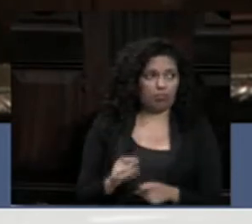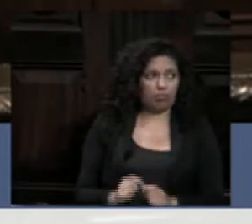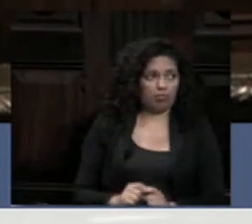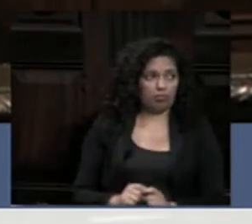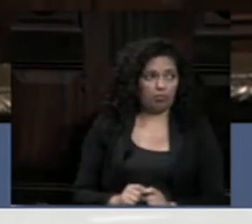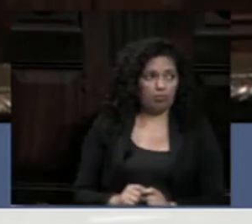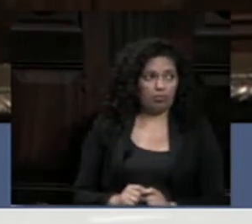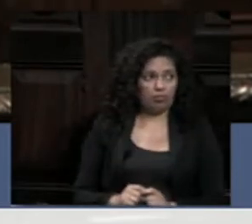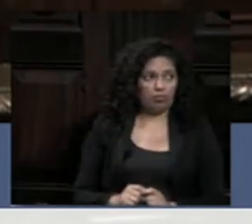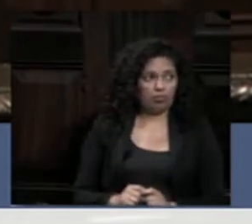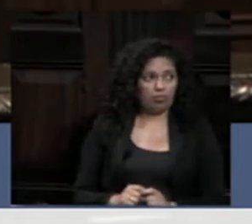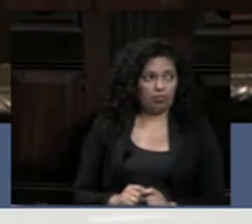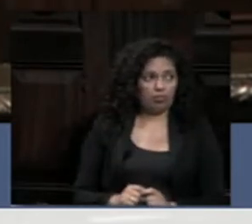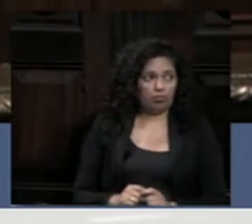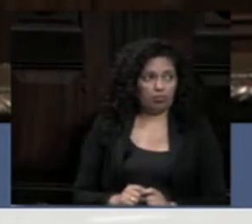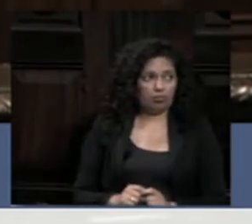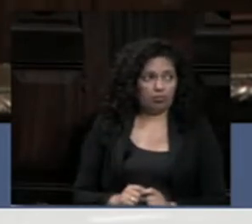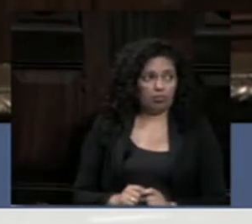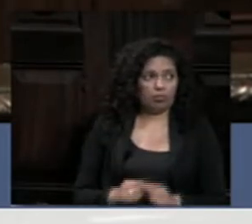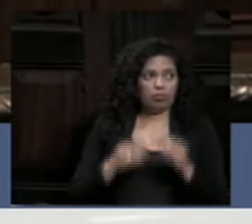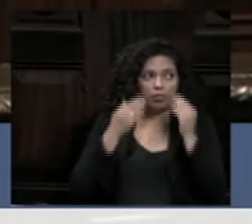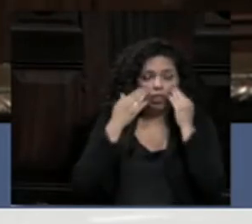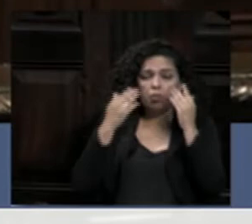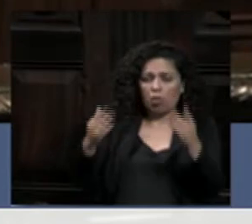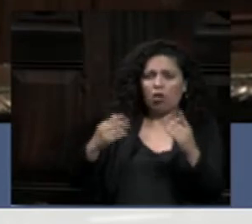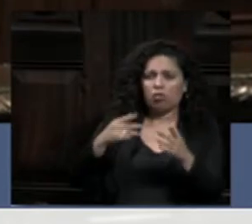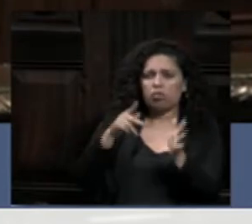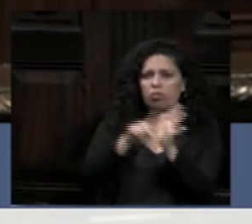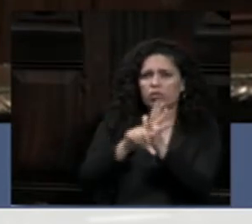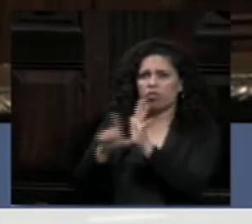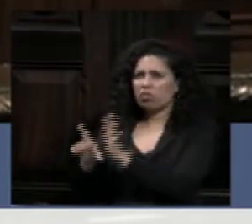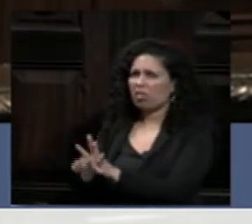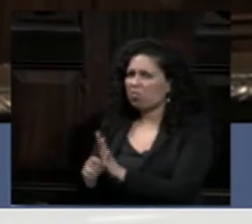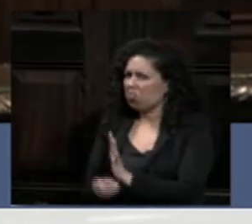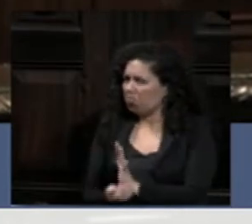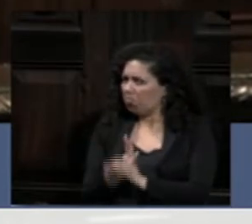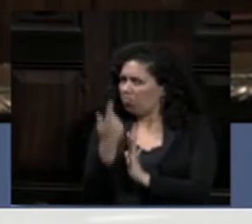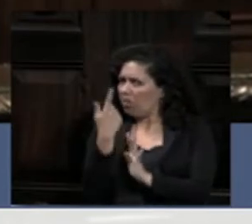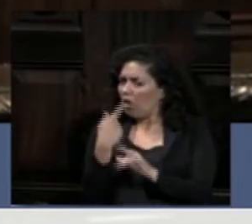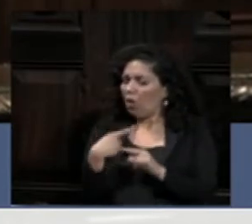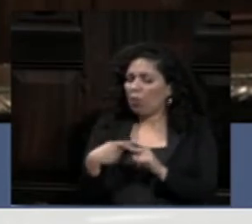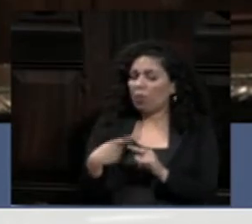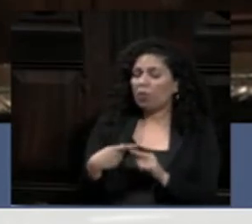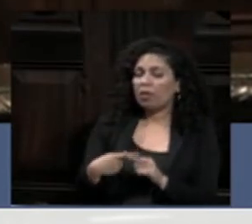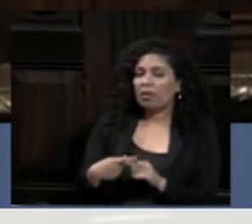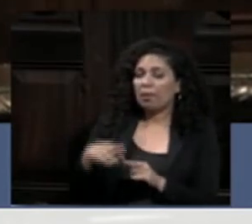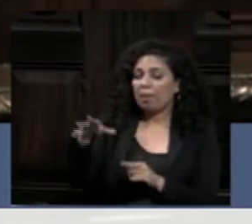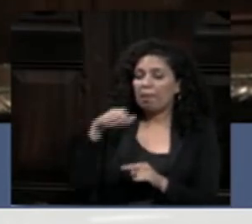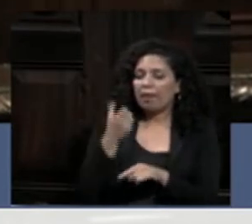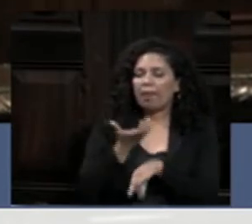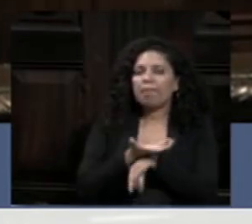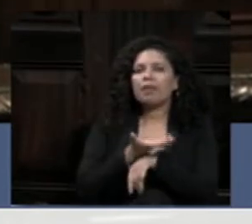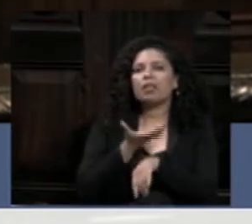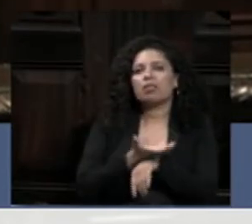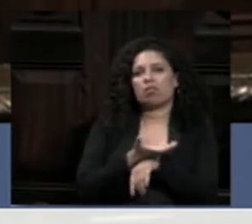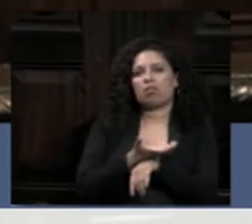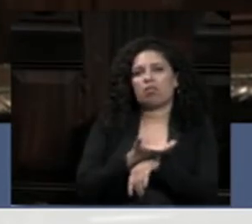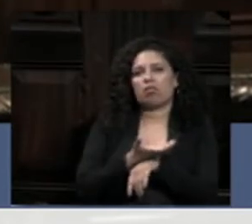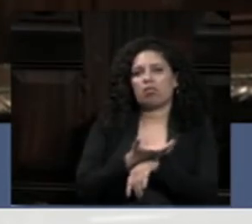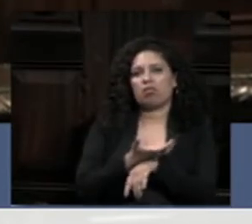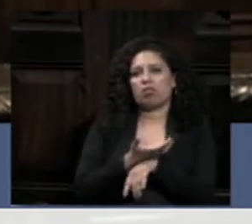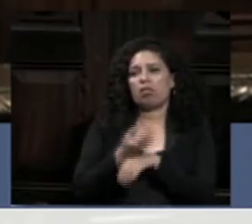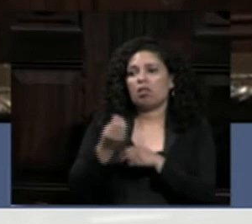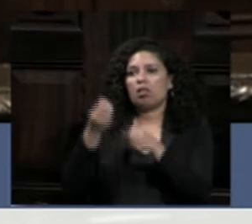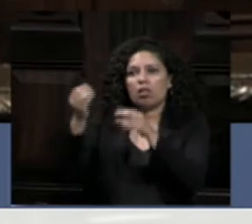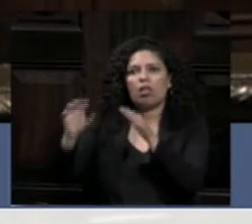demonstra projetos que nos preocupam de privatização das praças públicas de Nova Friburgo, incluindo a Praça Getúlio